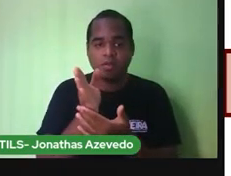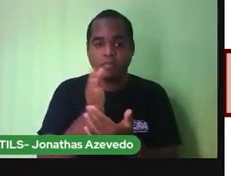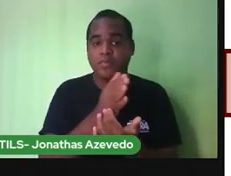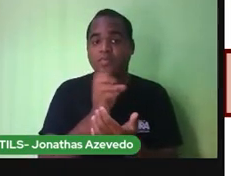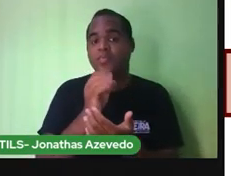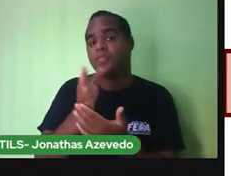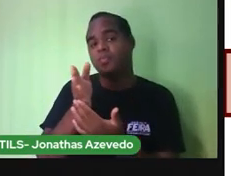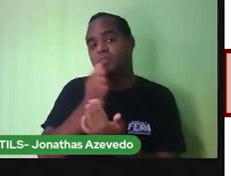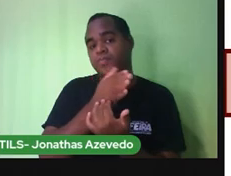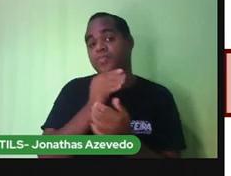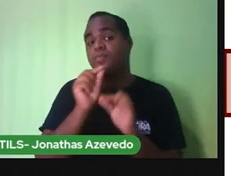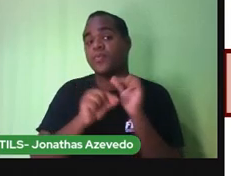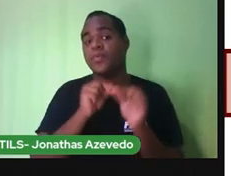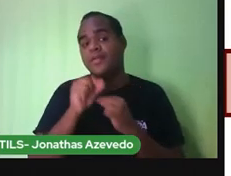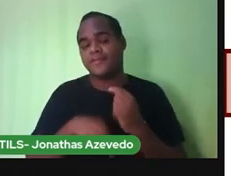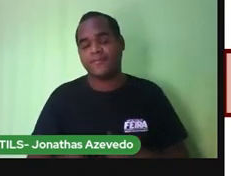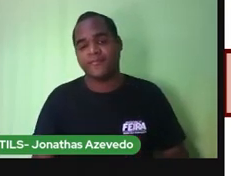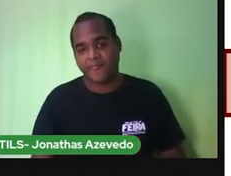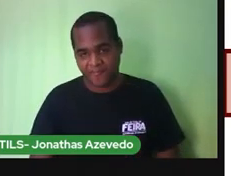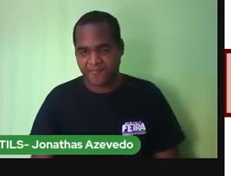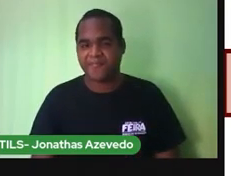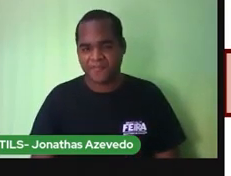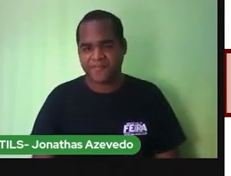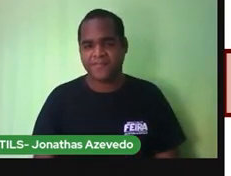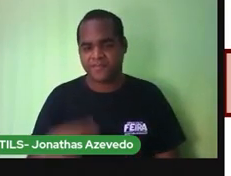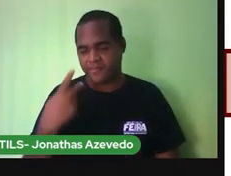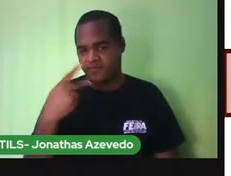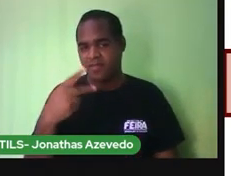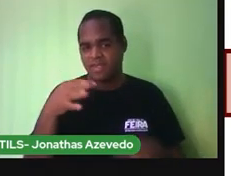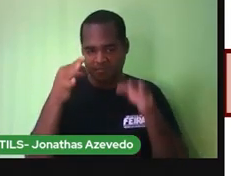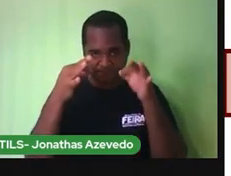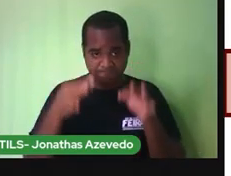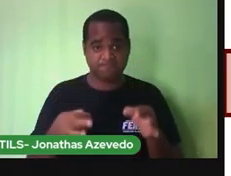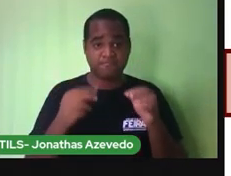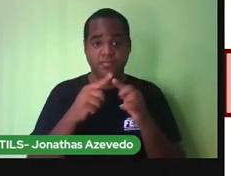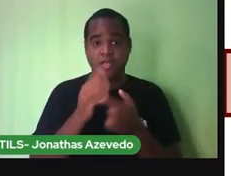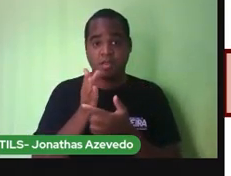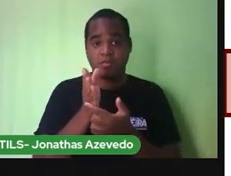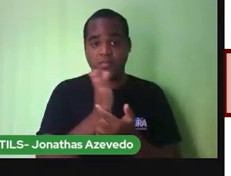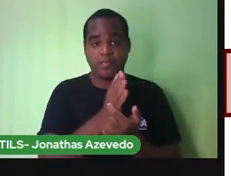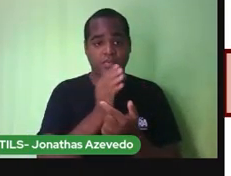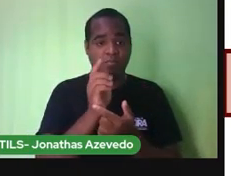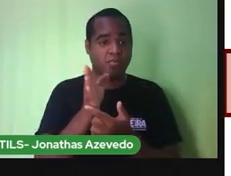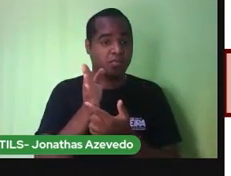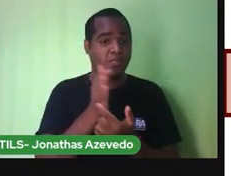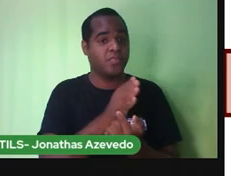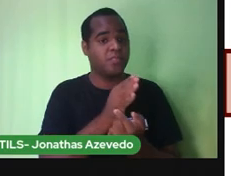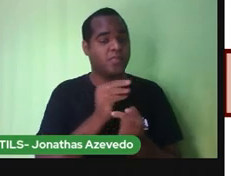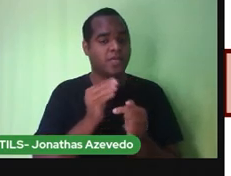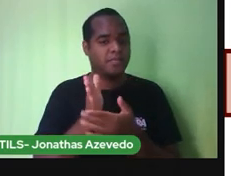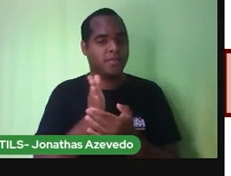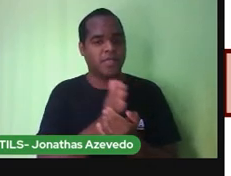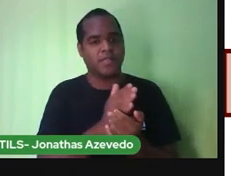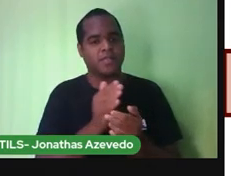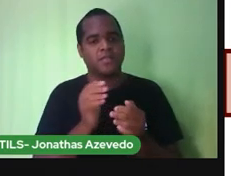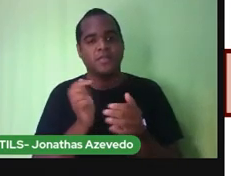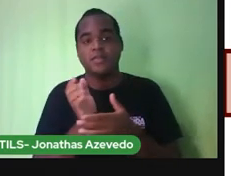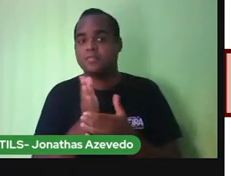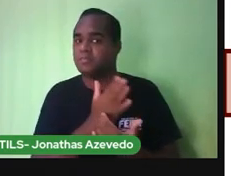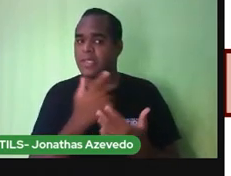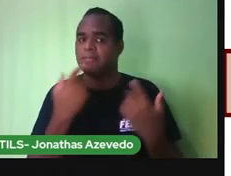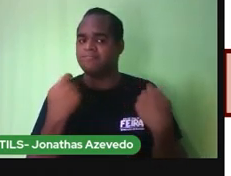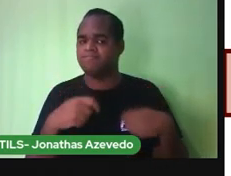palavras é justamente o espaço entre as palavrinhas do nossos escritos